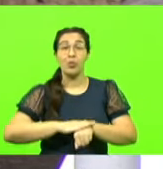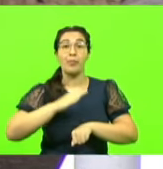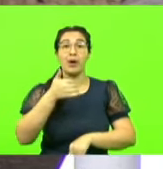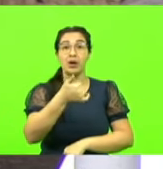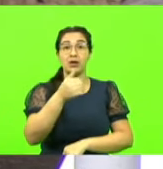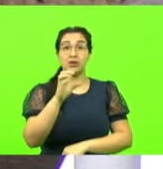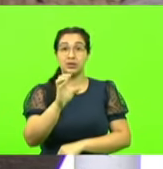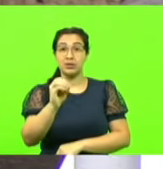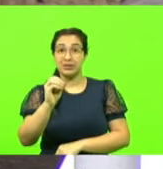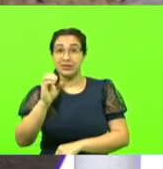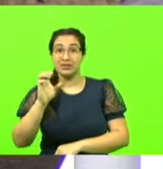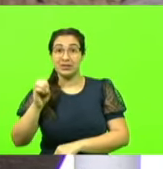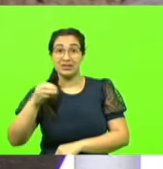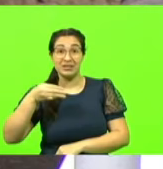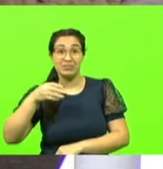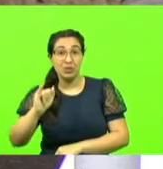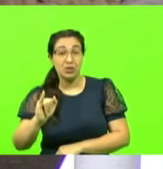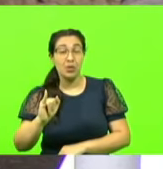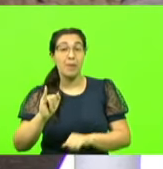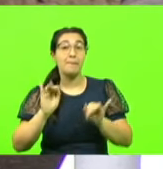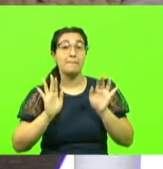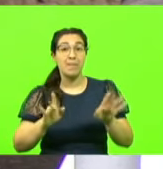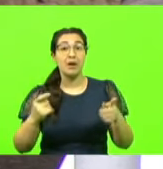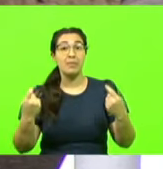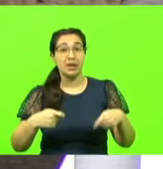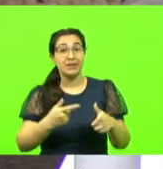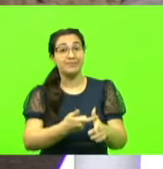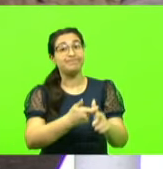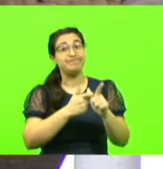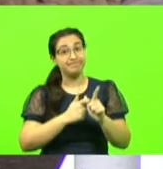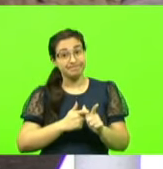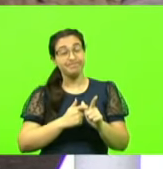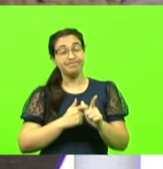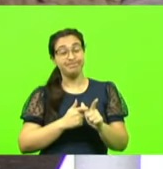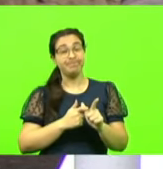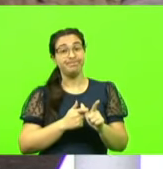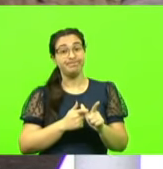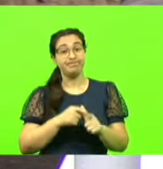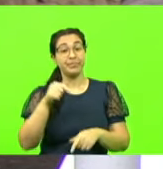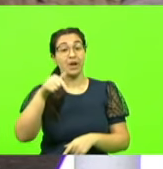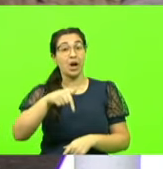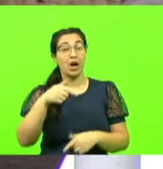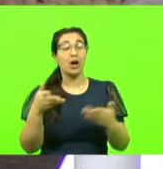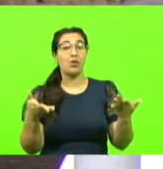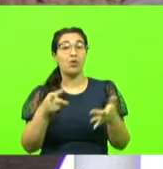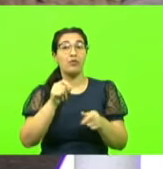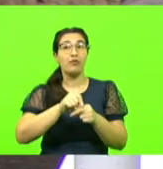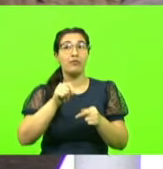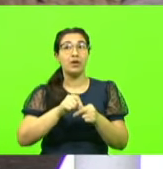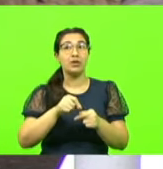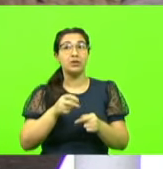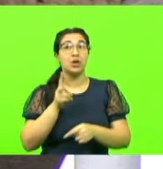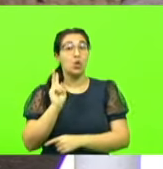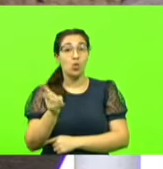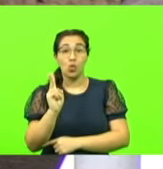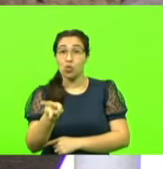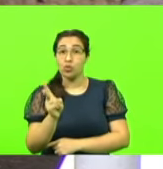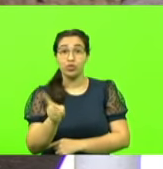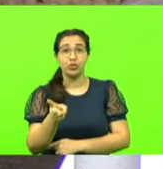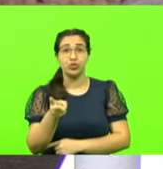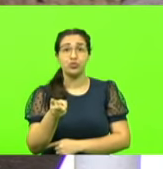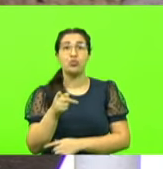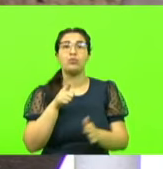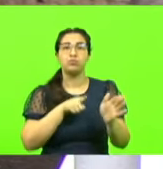mas vocês ficam devendo para Santa Catarina. E o que nós devemos fazer hoje aqui, deputado Gessé, é continuar cobrando. Eu disse, quando